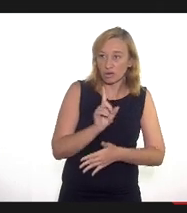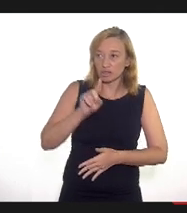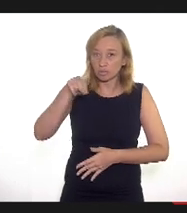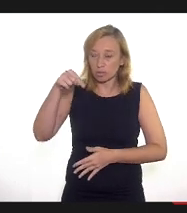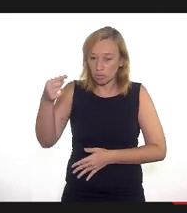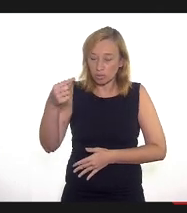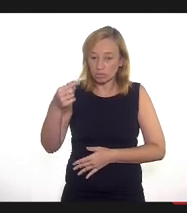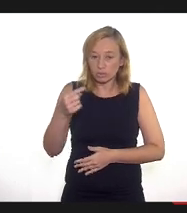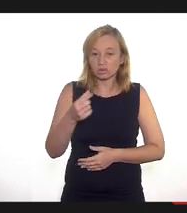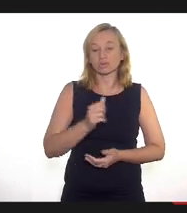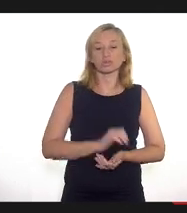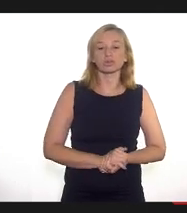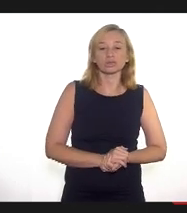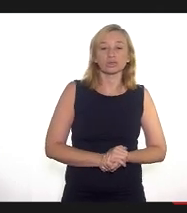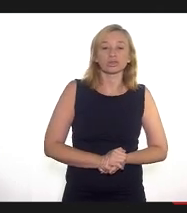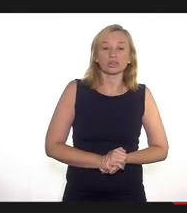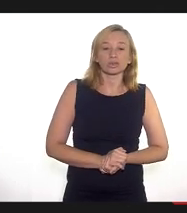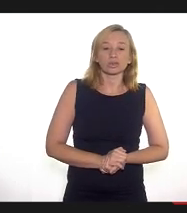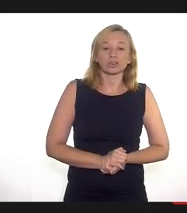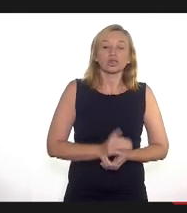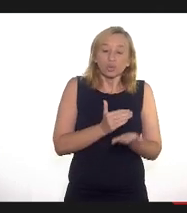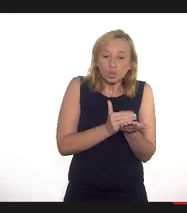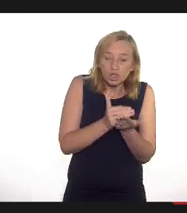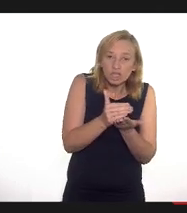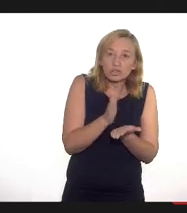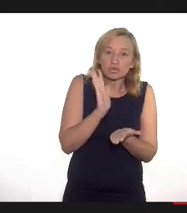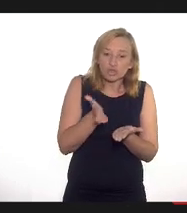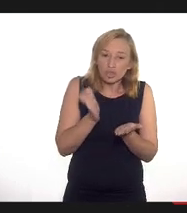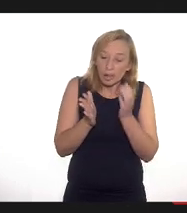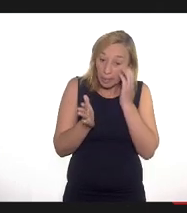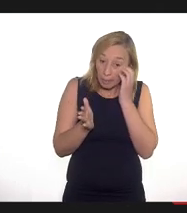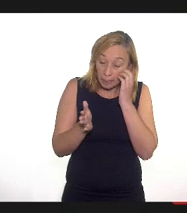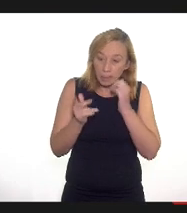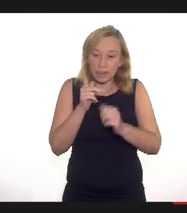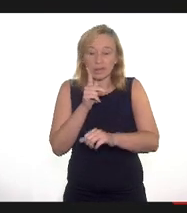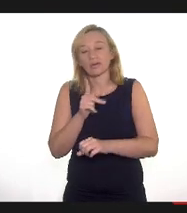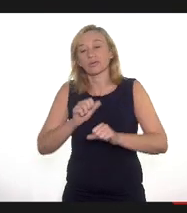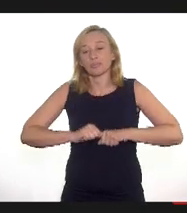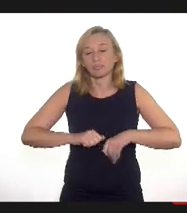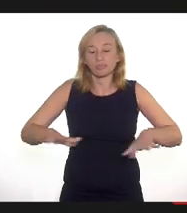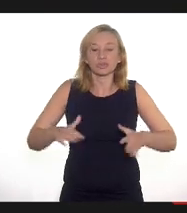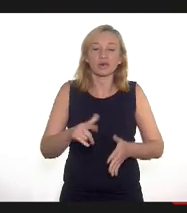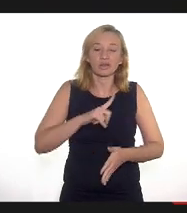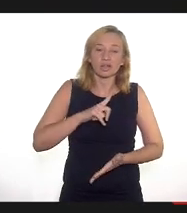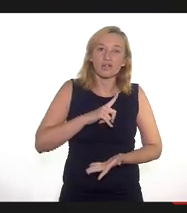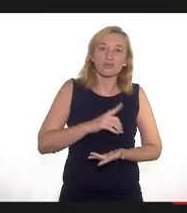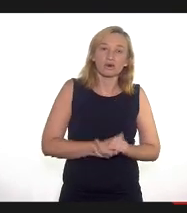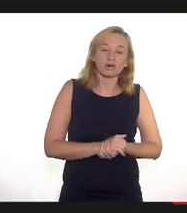E, basicamente, no início, né, da pandemia, houve aí uma certa...